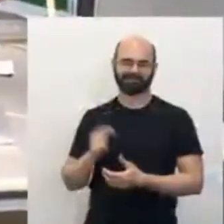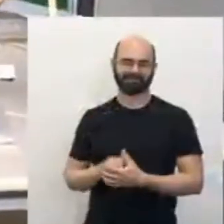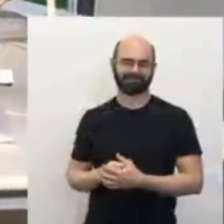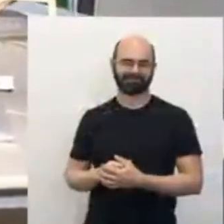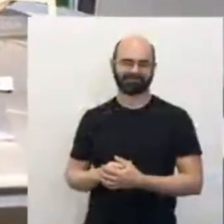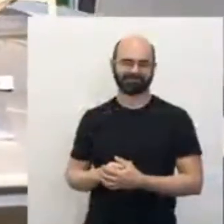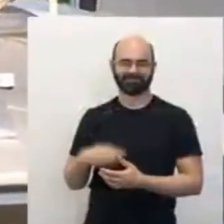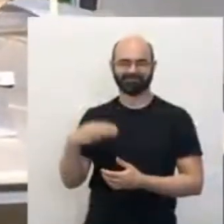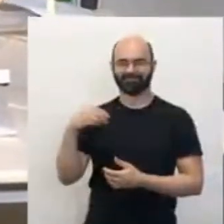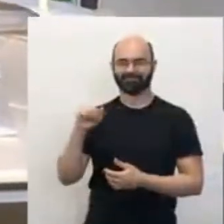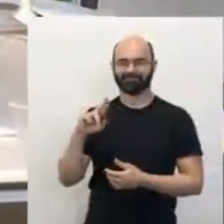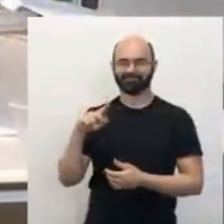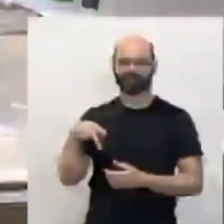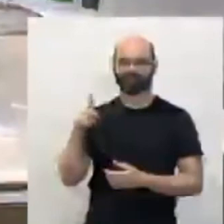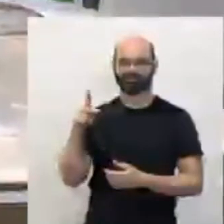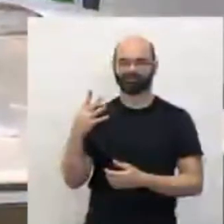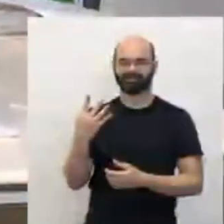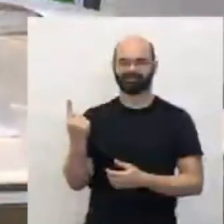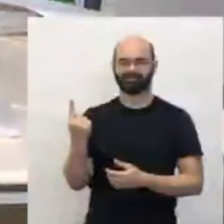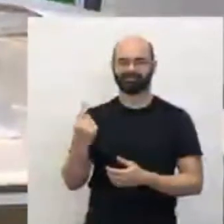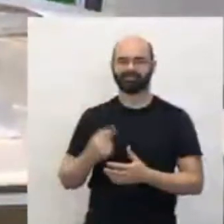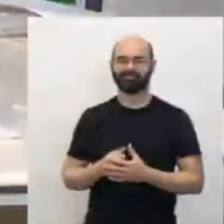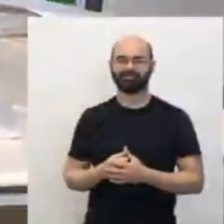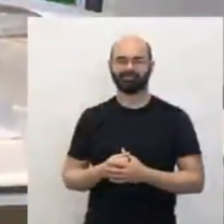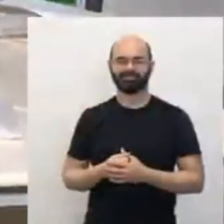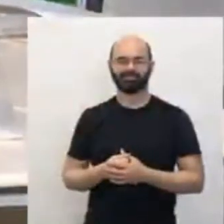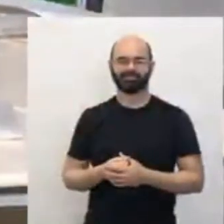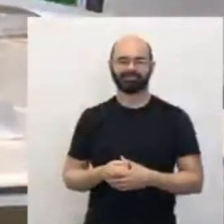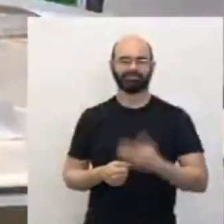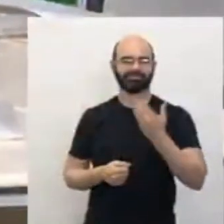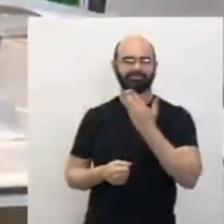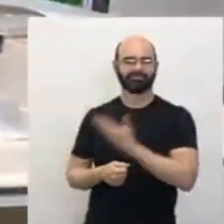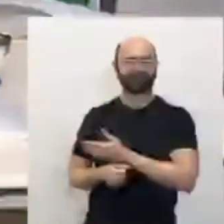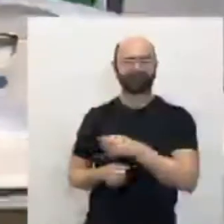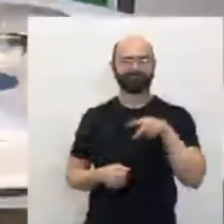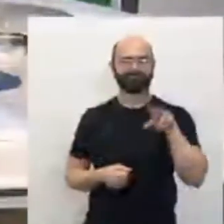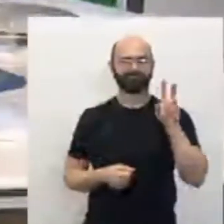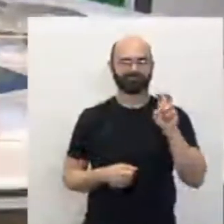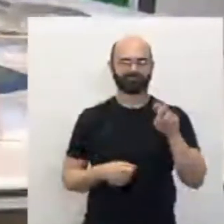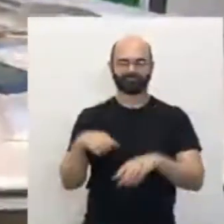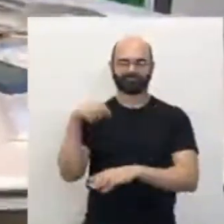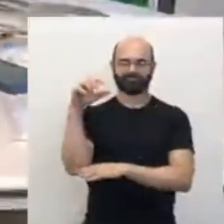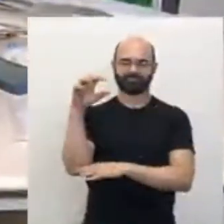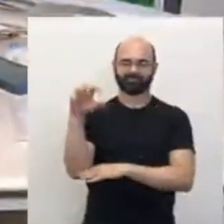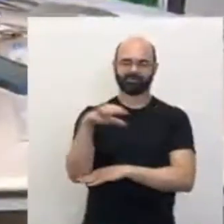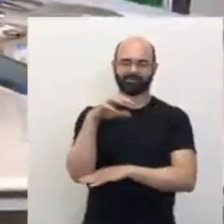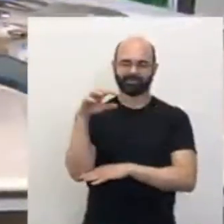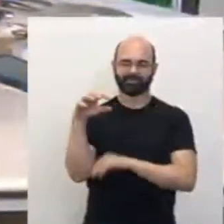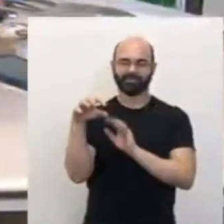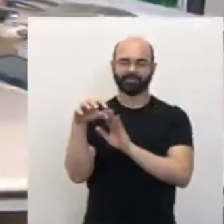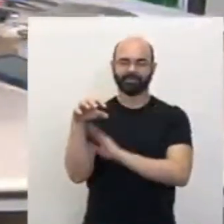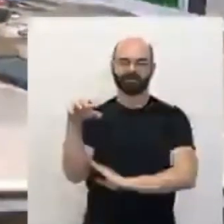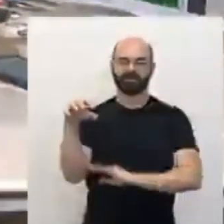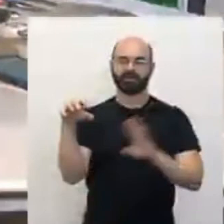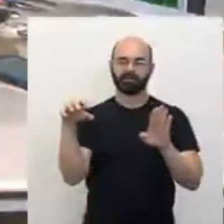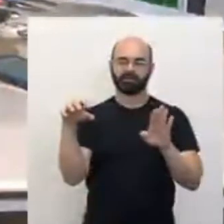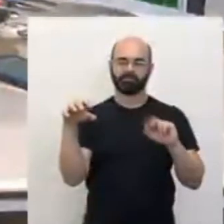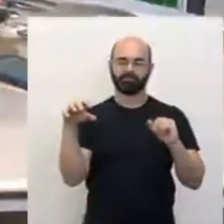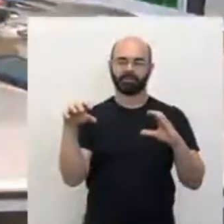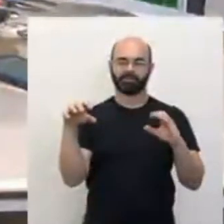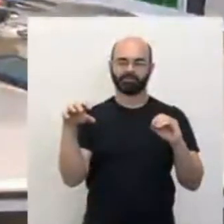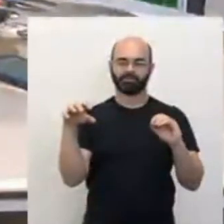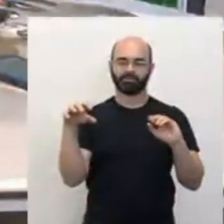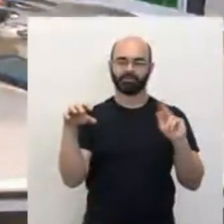minha Mark 41. Isso aqui a gente chama de braço hidráulico, né? Então, é um